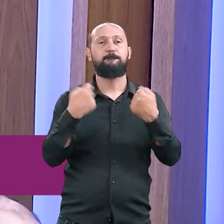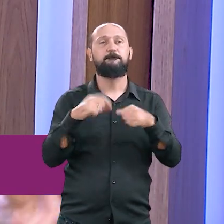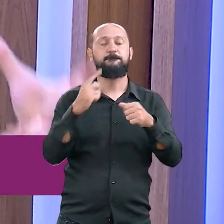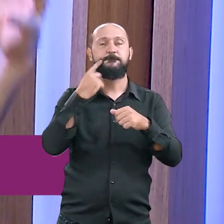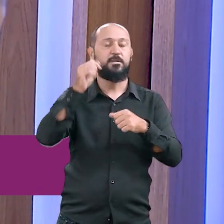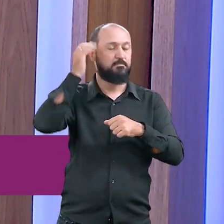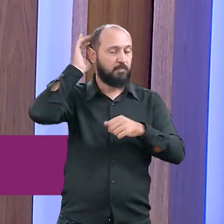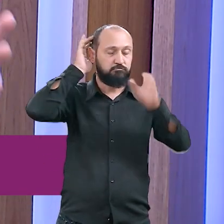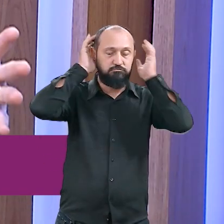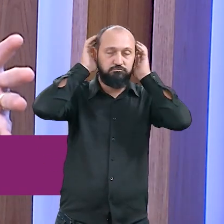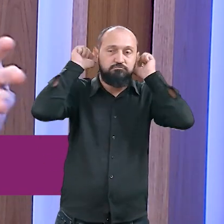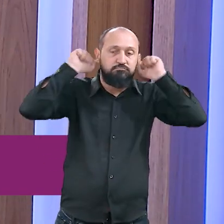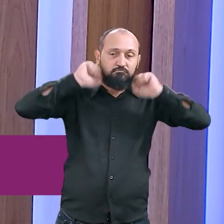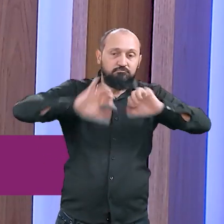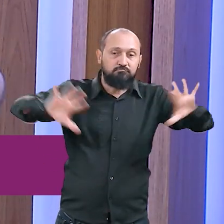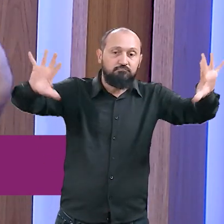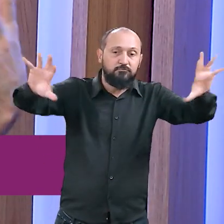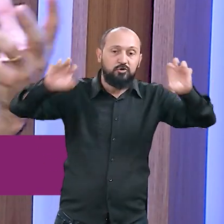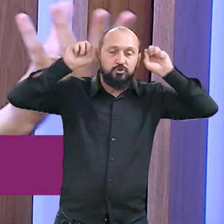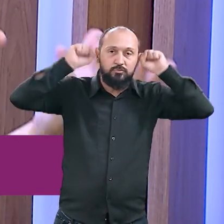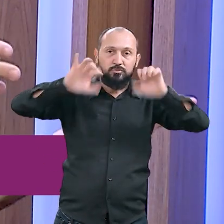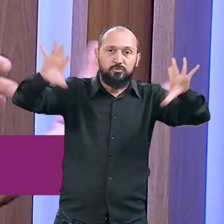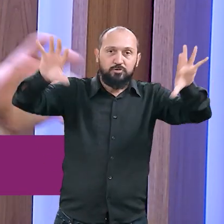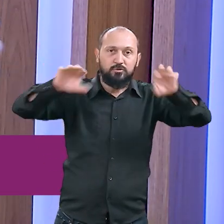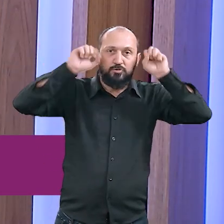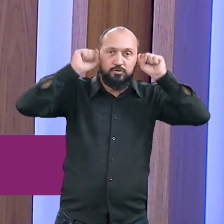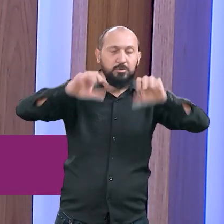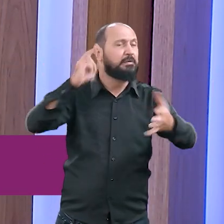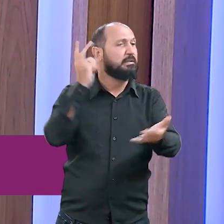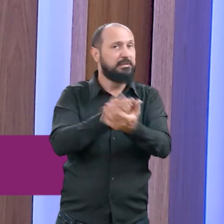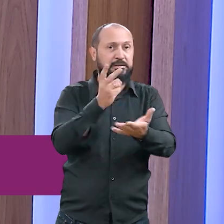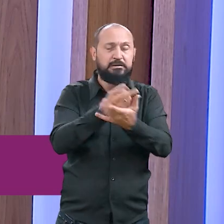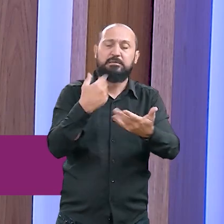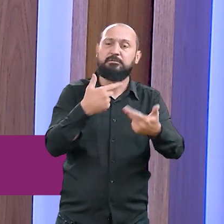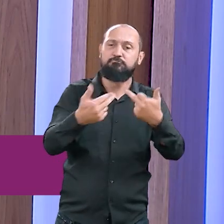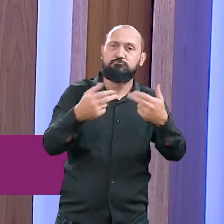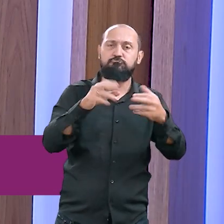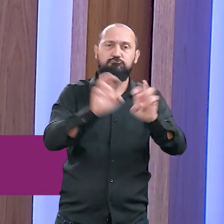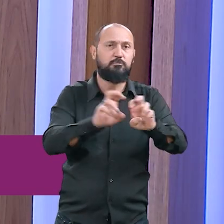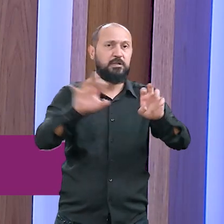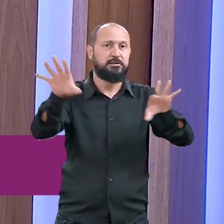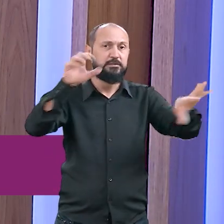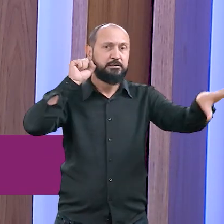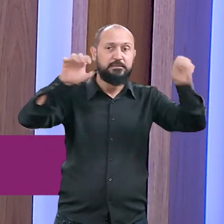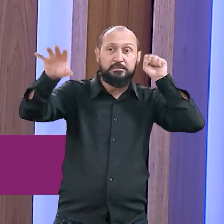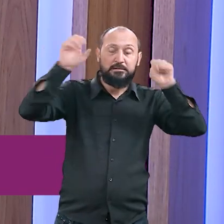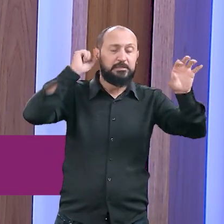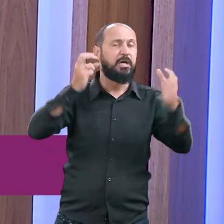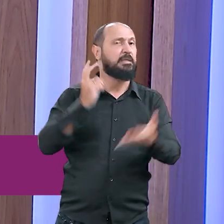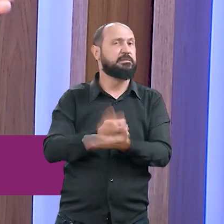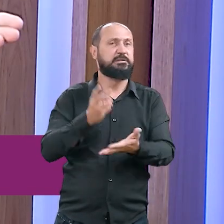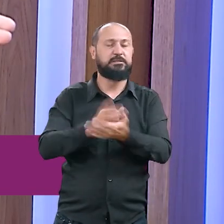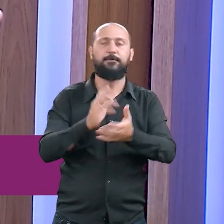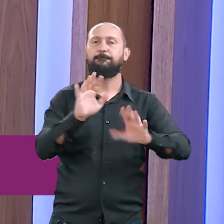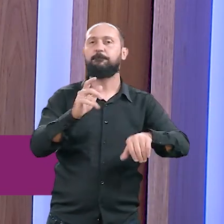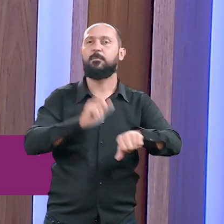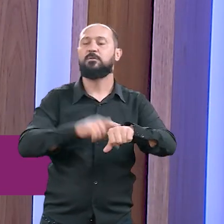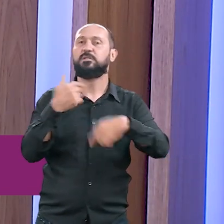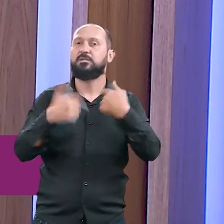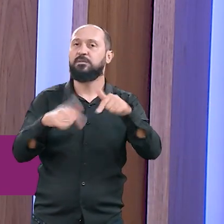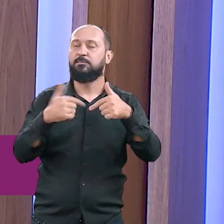mundo ocidental de maneira geral, estão crescendo os candidatos que estão nos polos. E o polo, né, no quesito